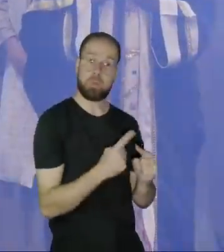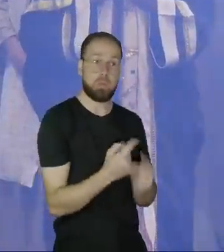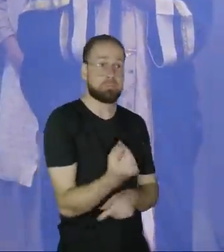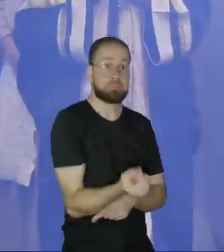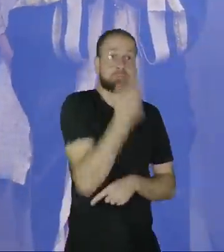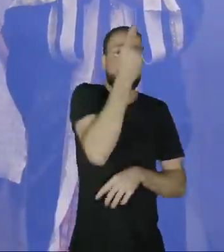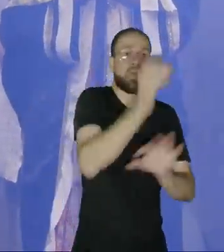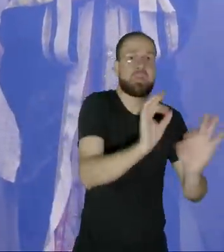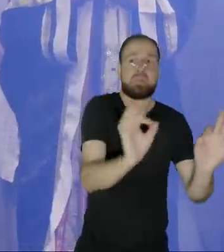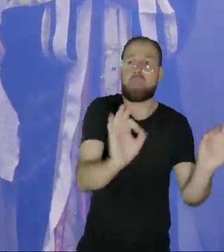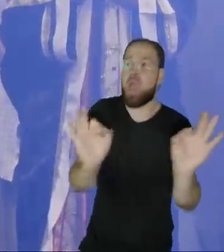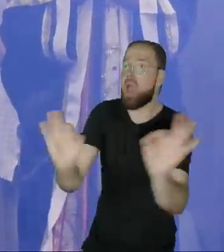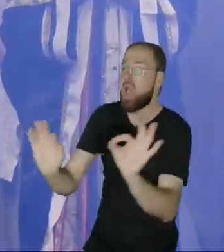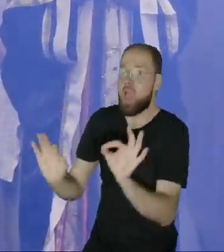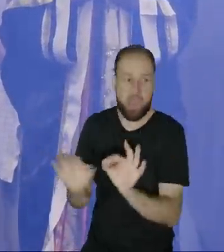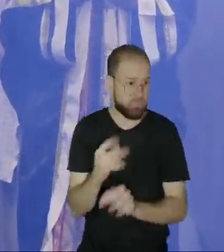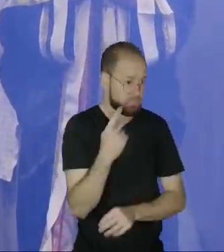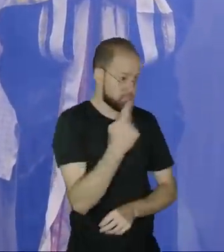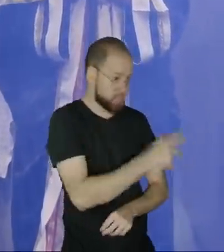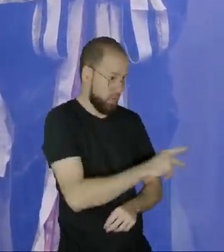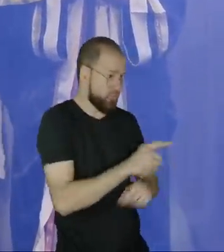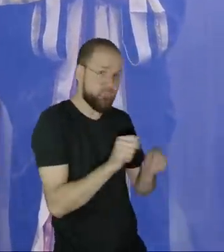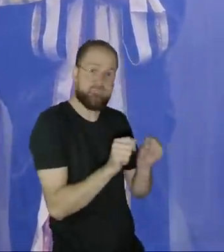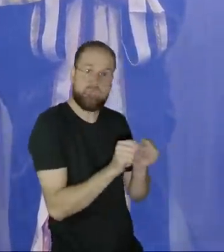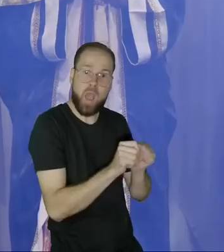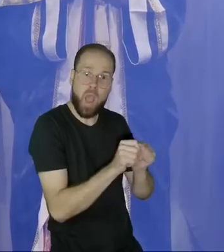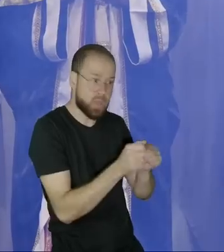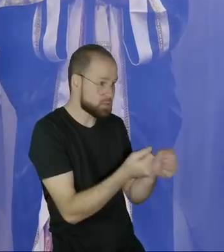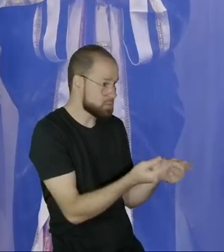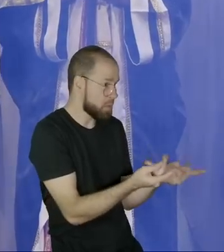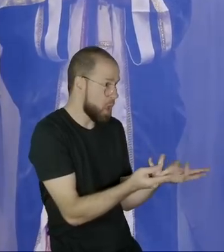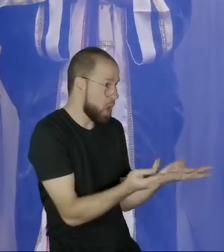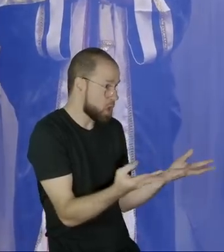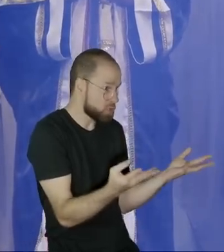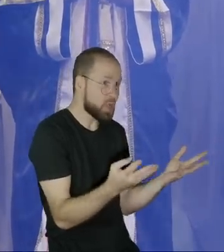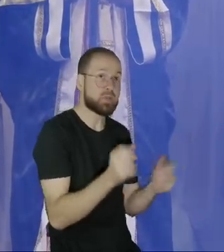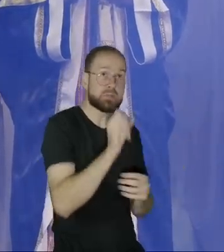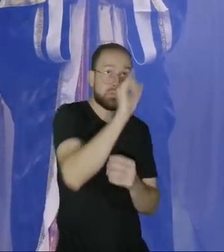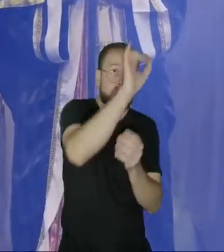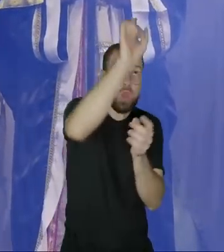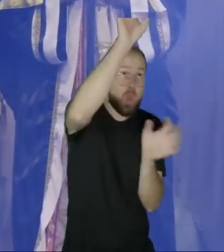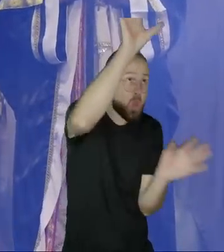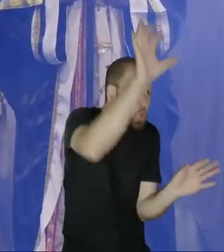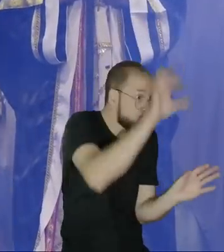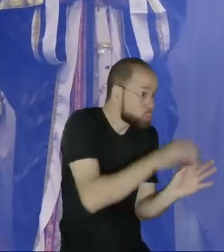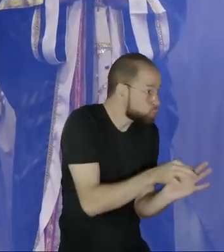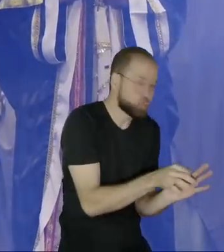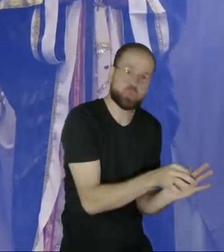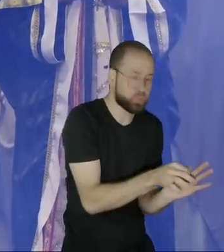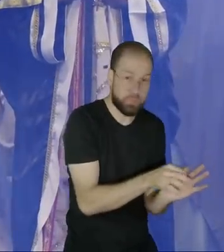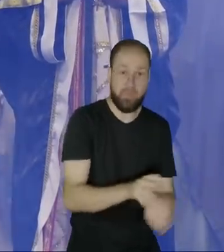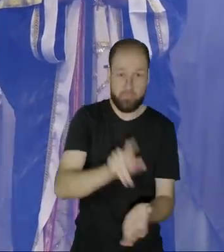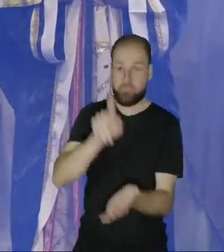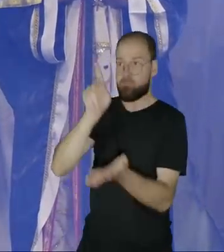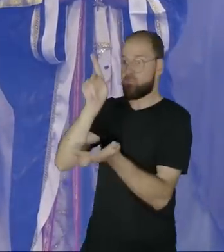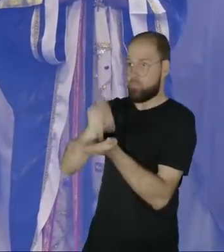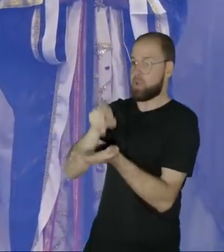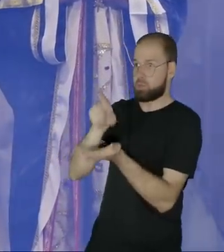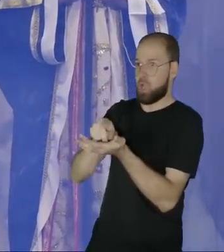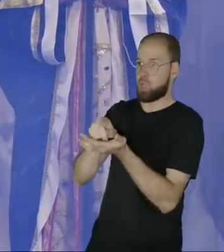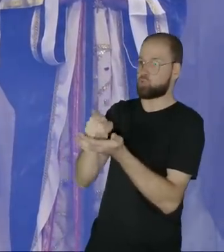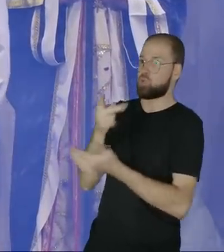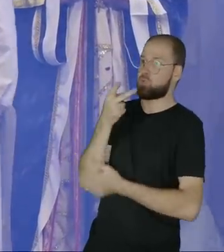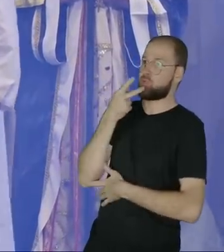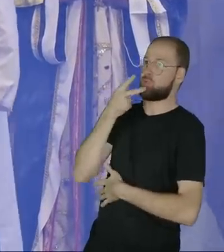os sinais que tu fazes se Deus não for com ele. Em verdade te digo,